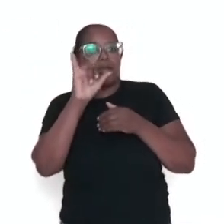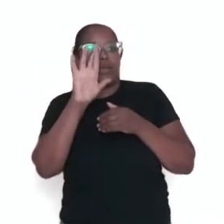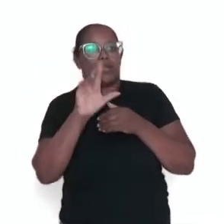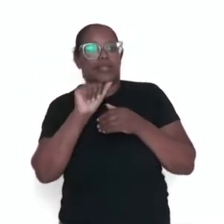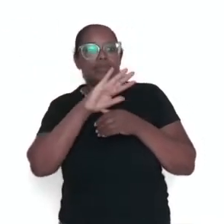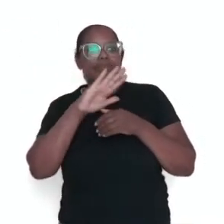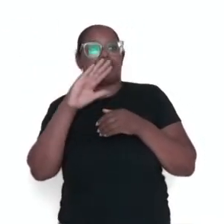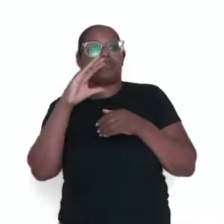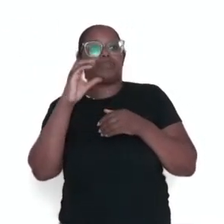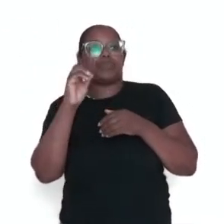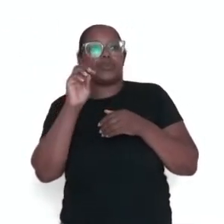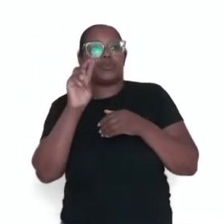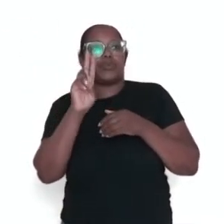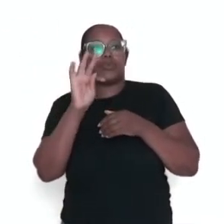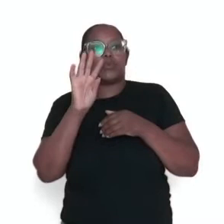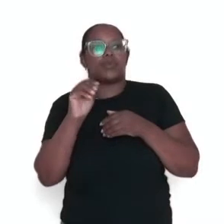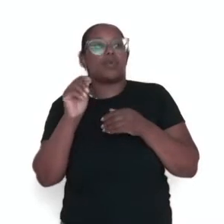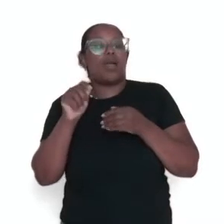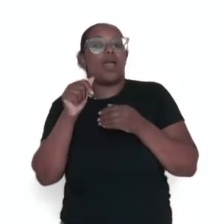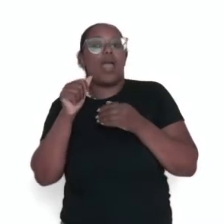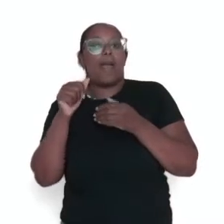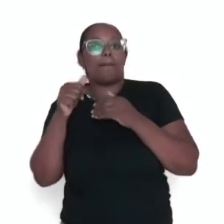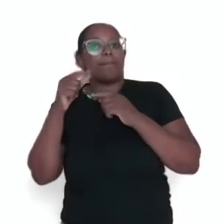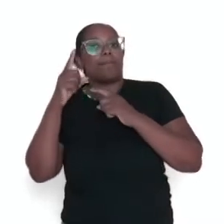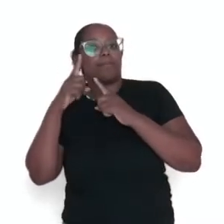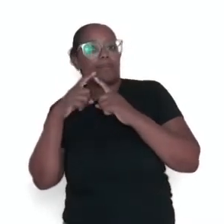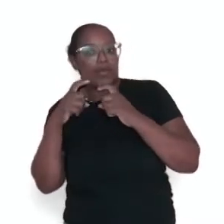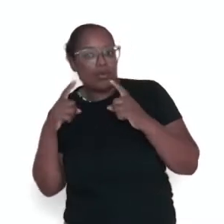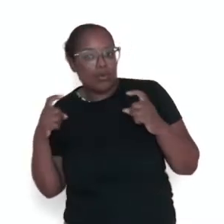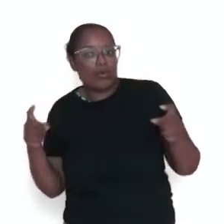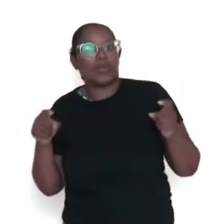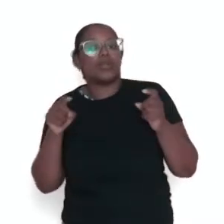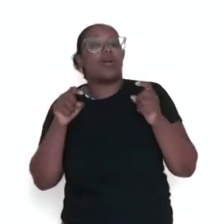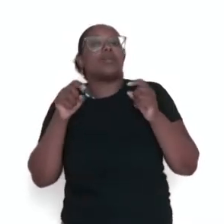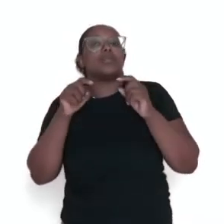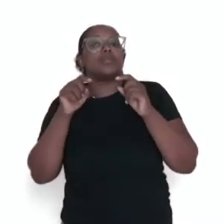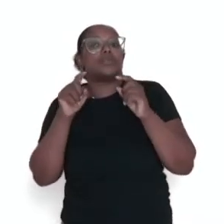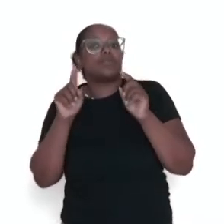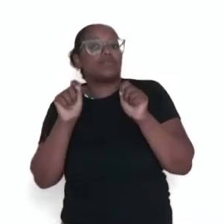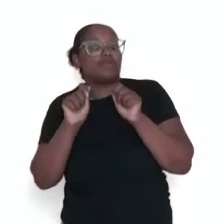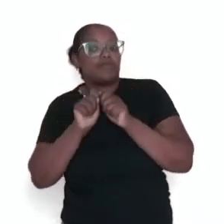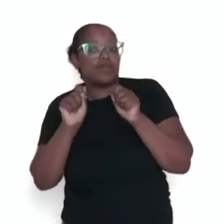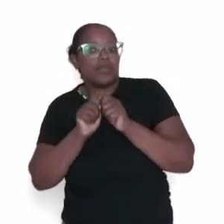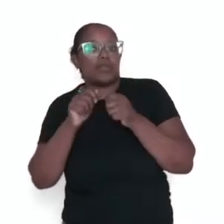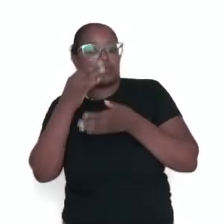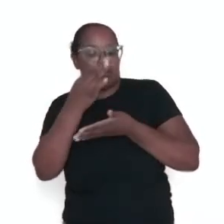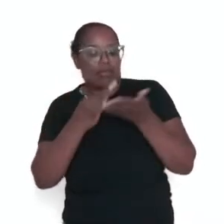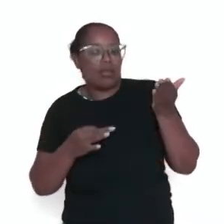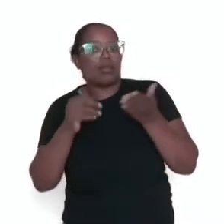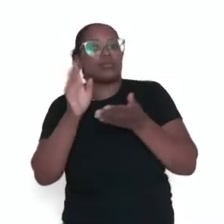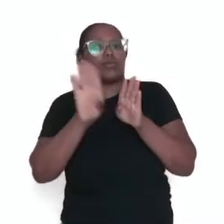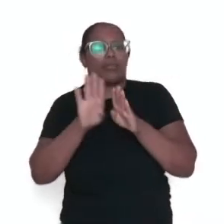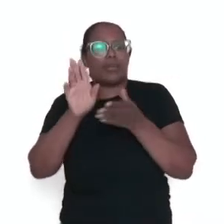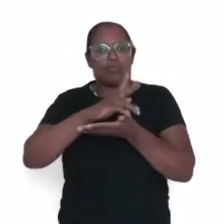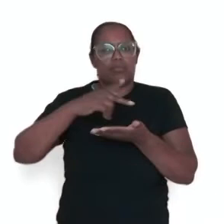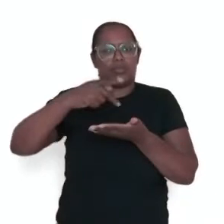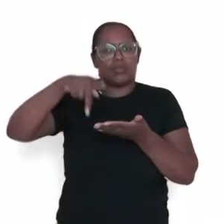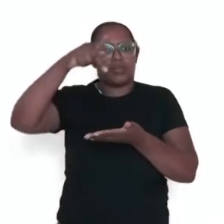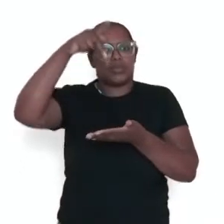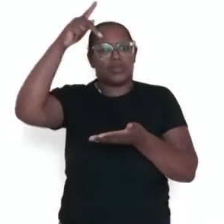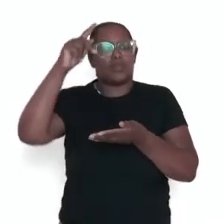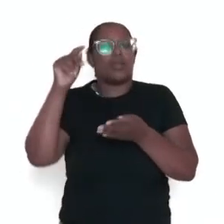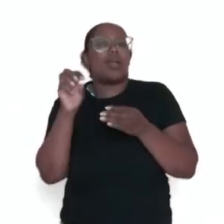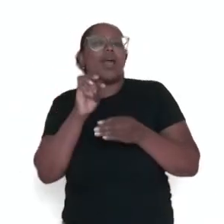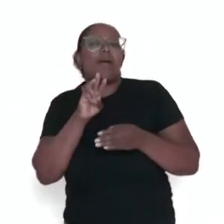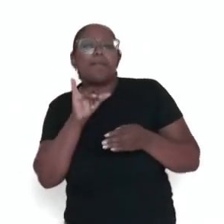jornalista de formação e autor de mais de 30 livros, entre prosa e poesia. Em muitas de suas obras, Mia Couto tenta